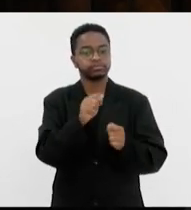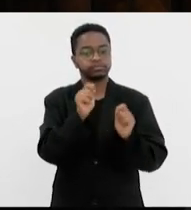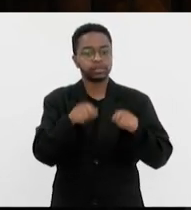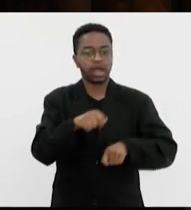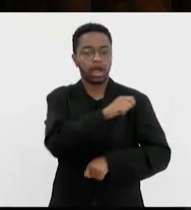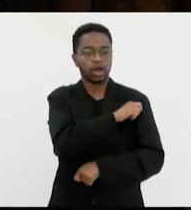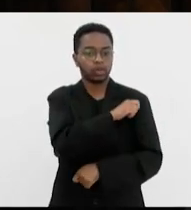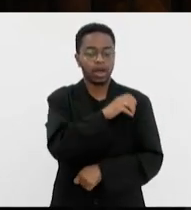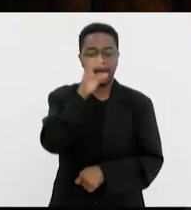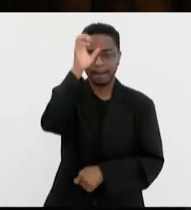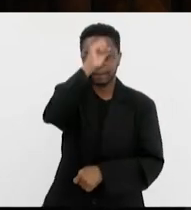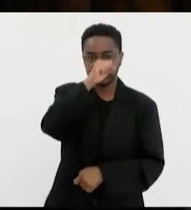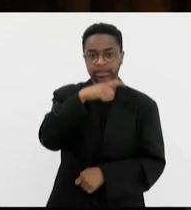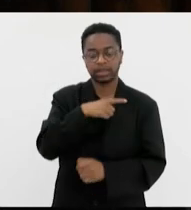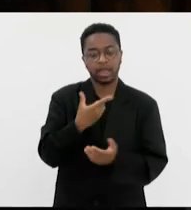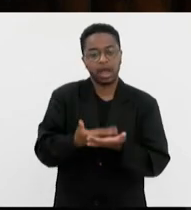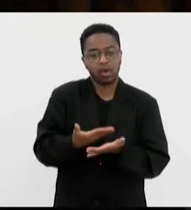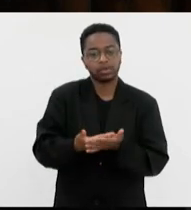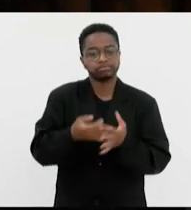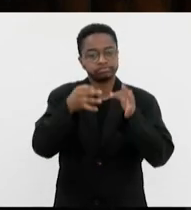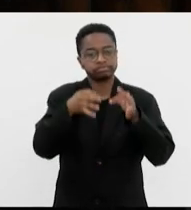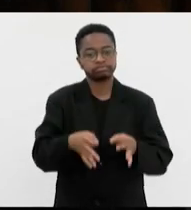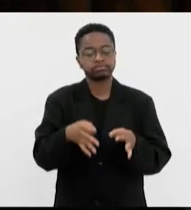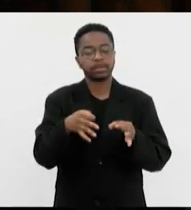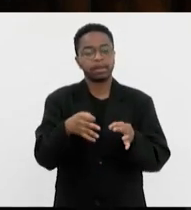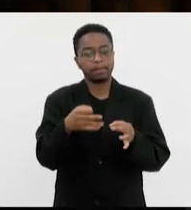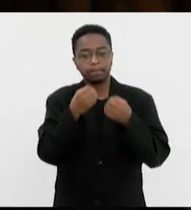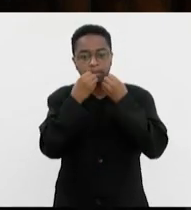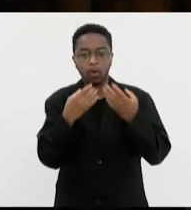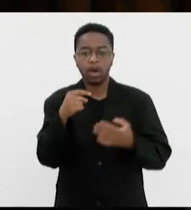aulas adequadas no estado do Rio de Janeiro.